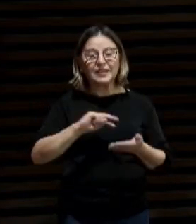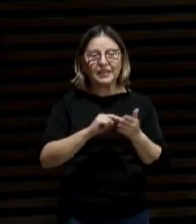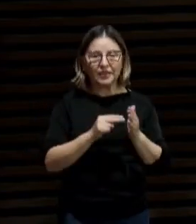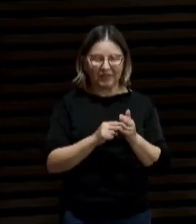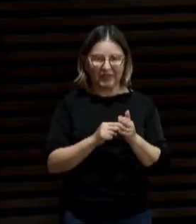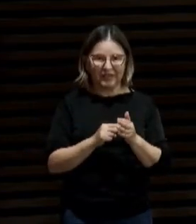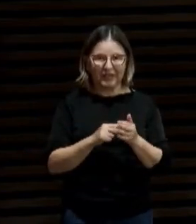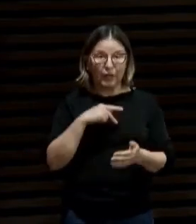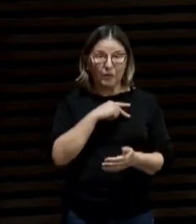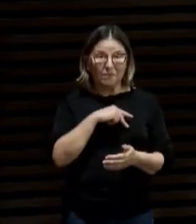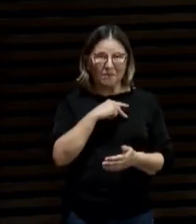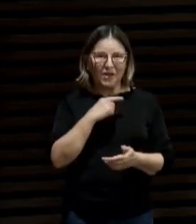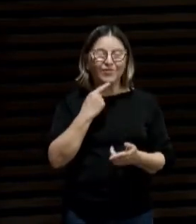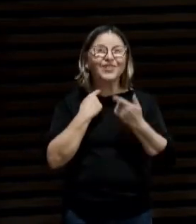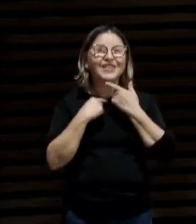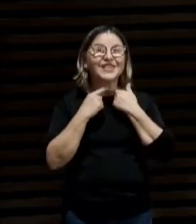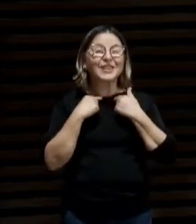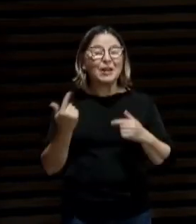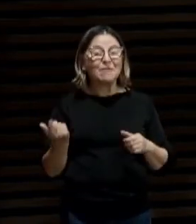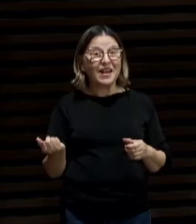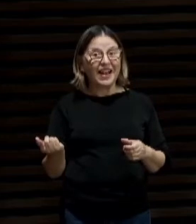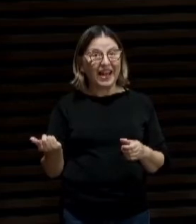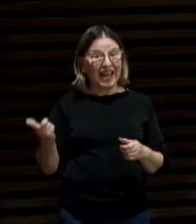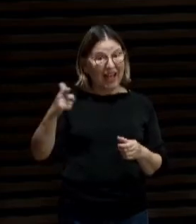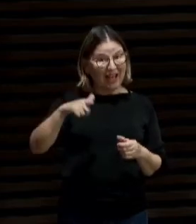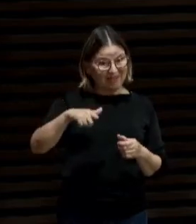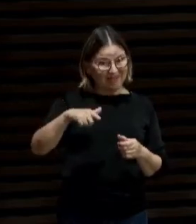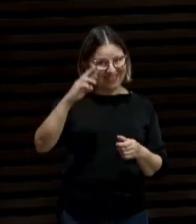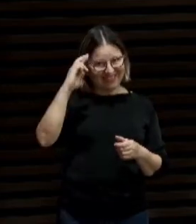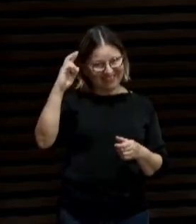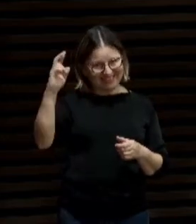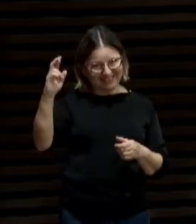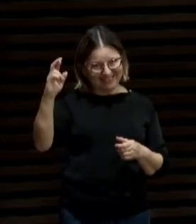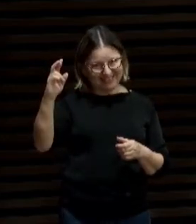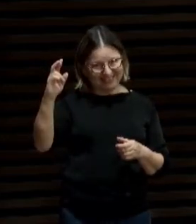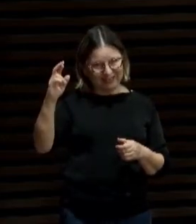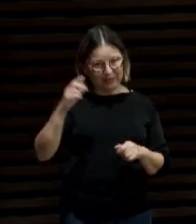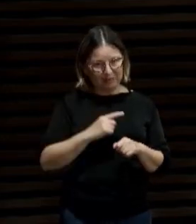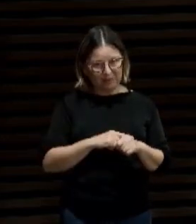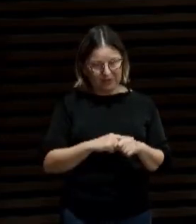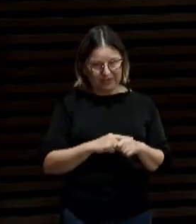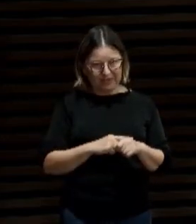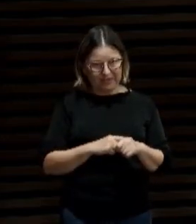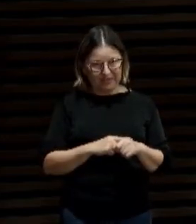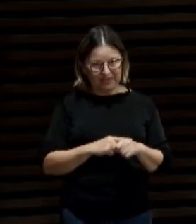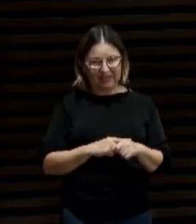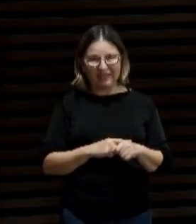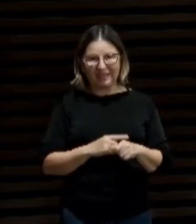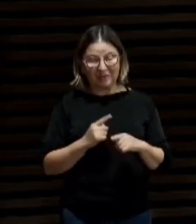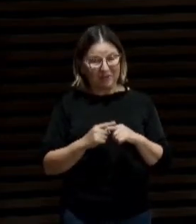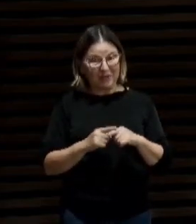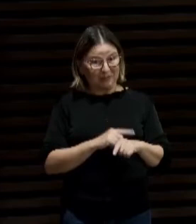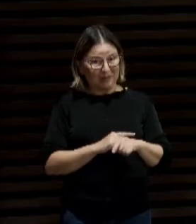aspirava à volta do Senhor. Porque quando o Senhor retornasse, quando o Senhor retornar, nós